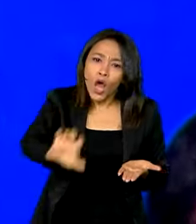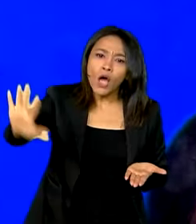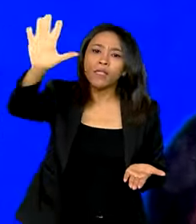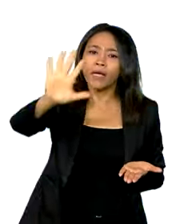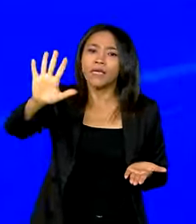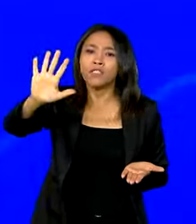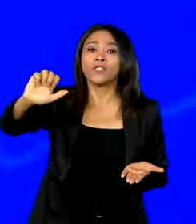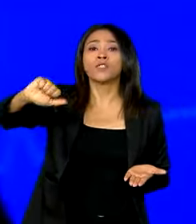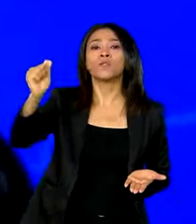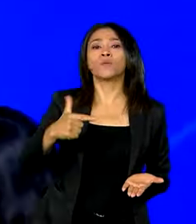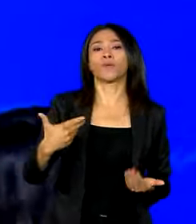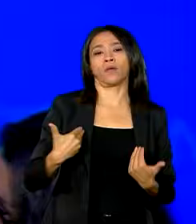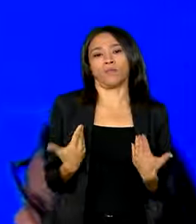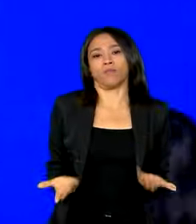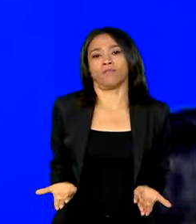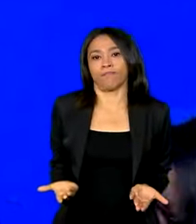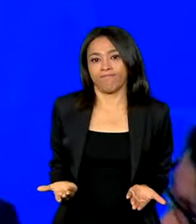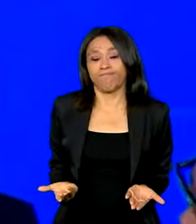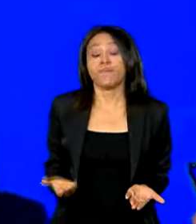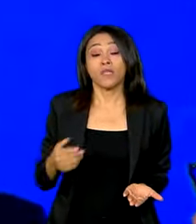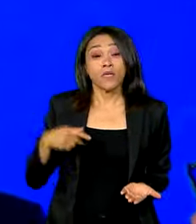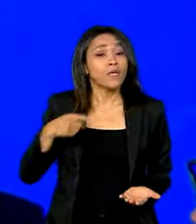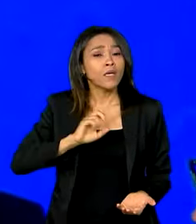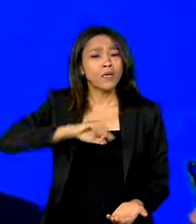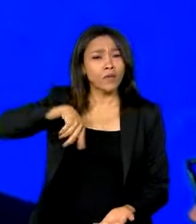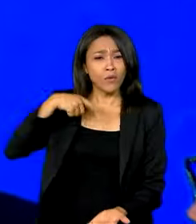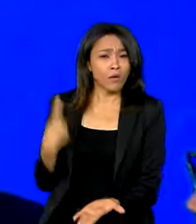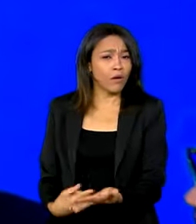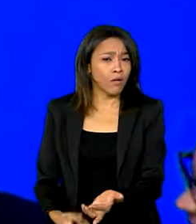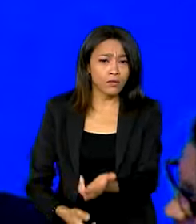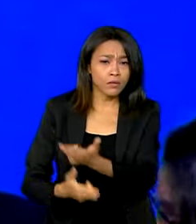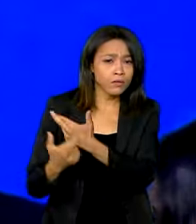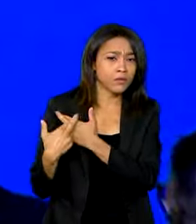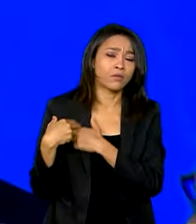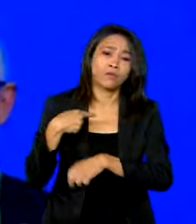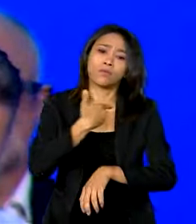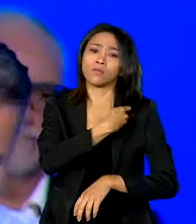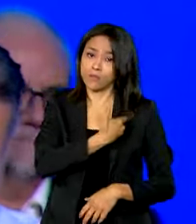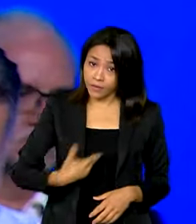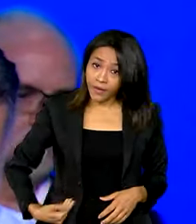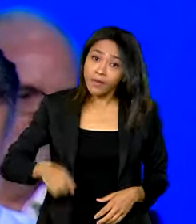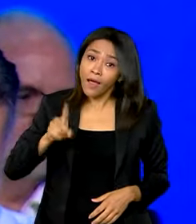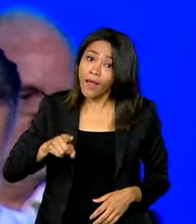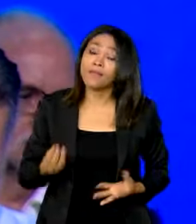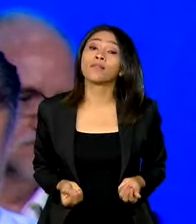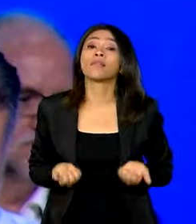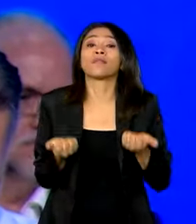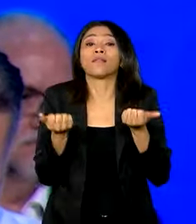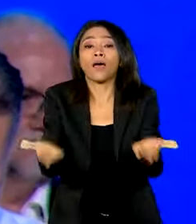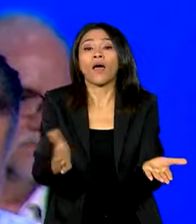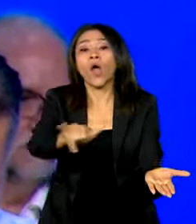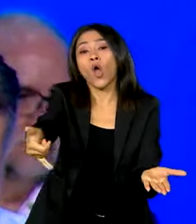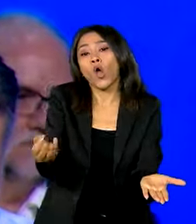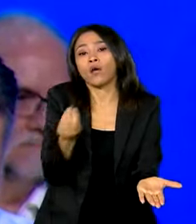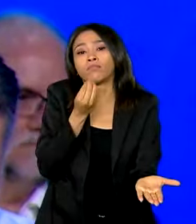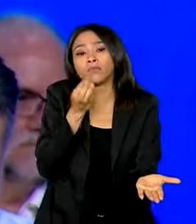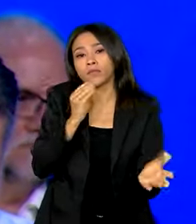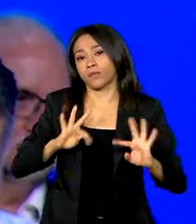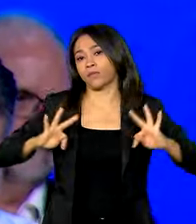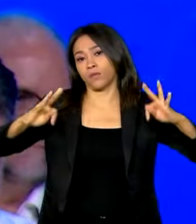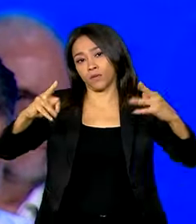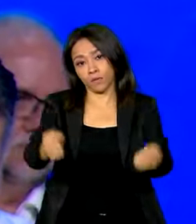eu coloquei. E o papel do Estado é garantir que todos tenham a chance. Então, quando a gente